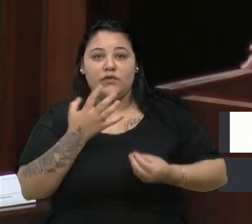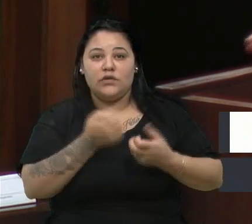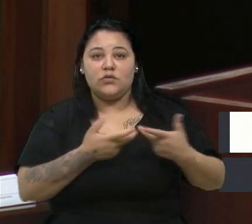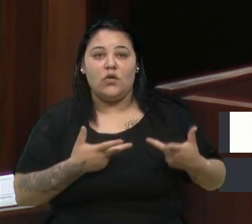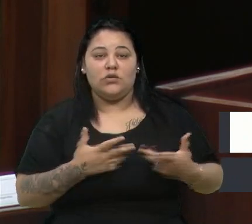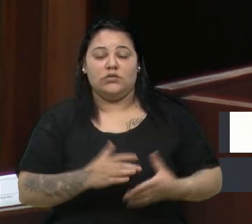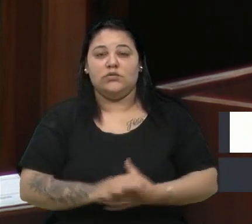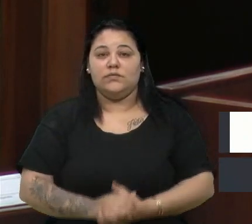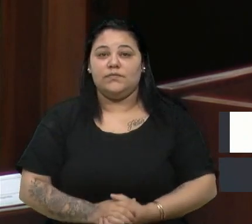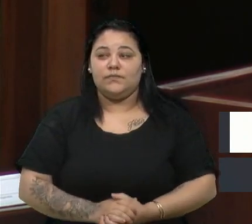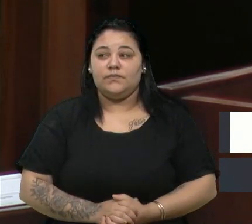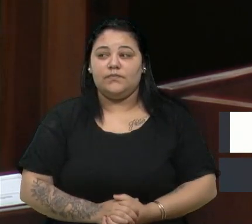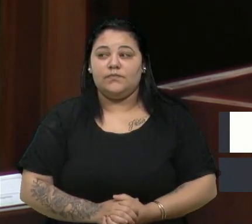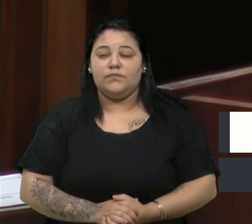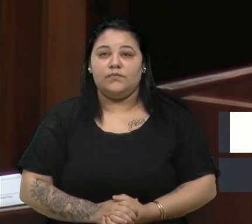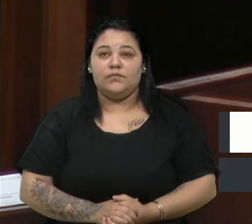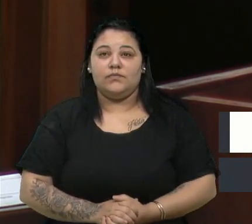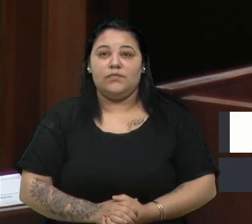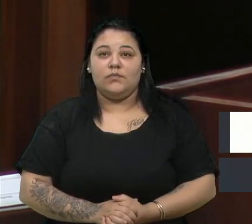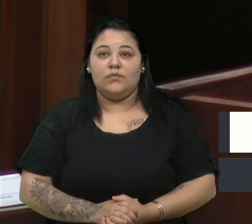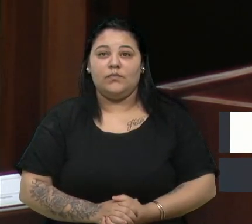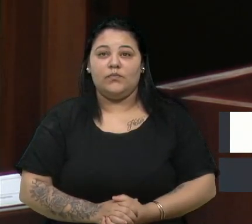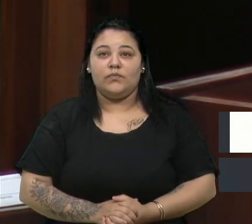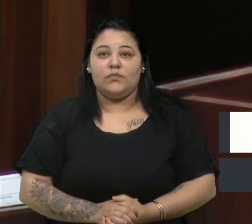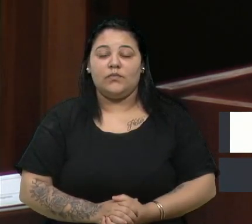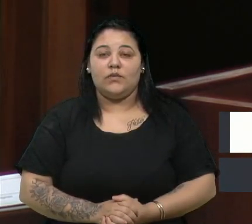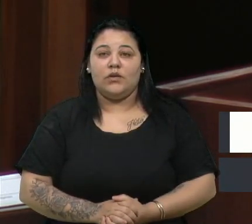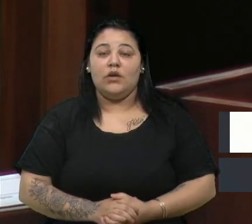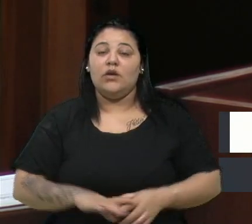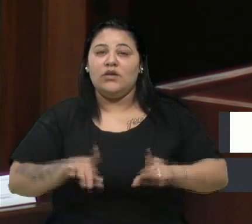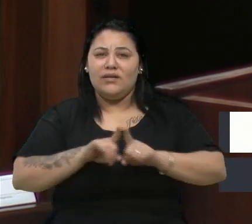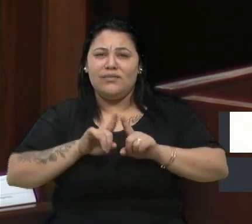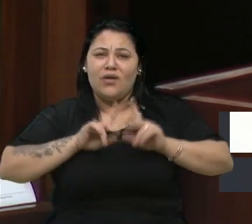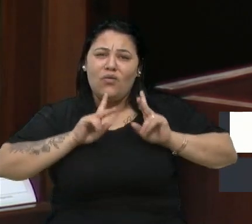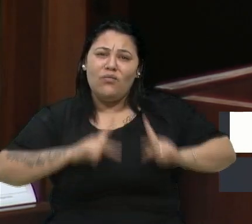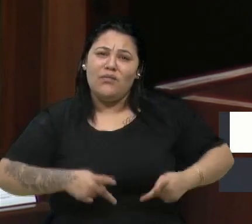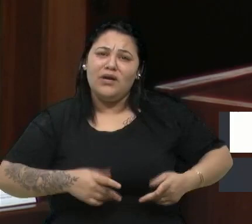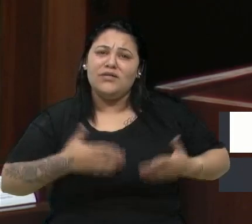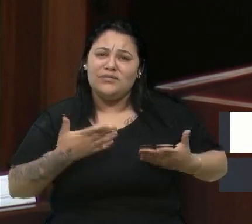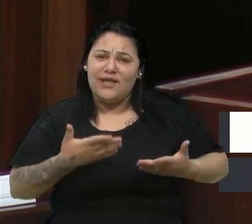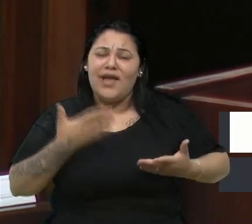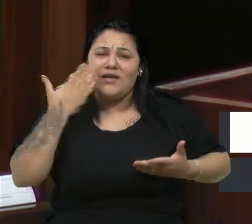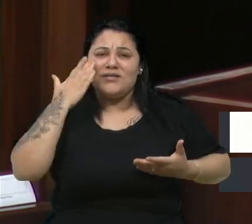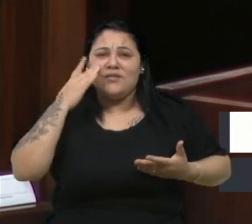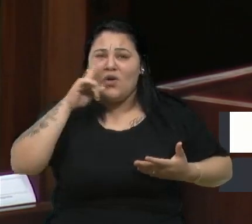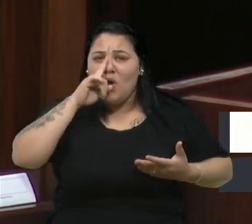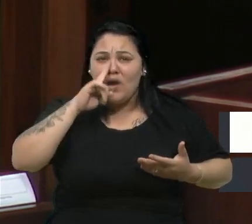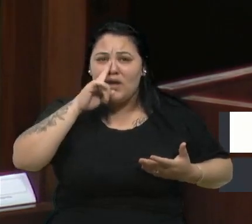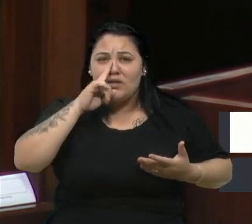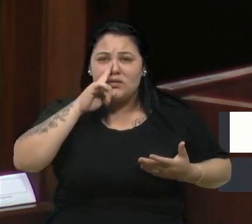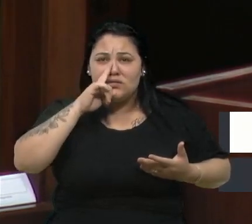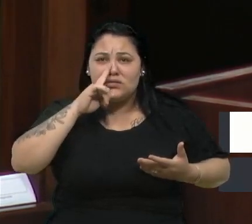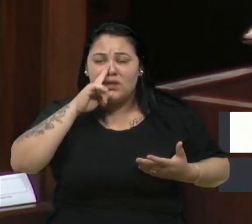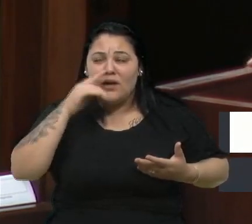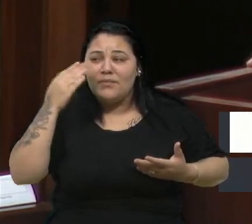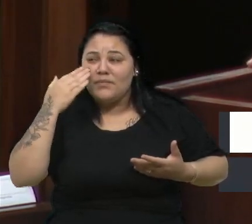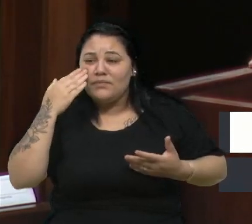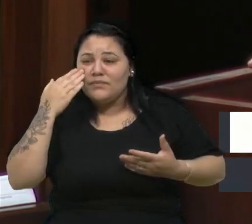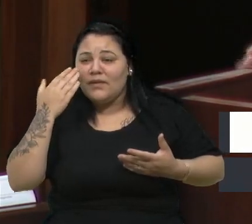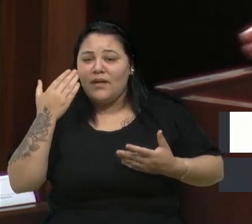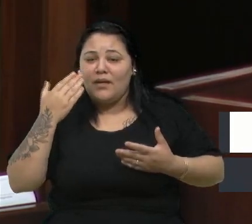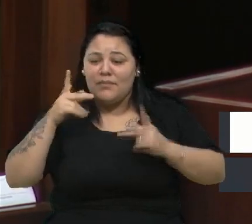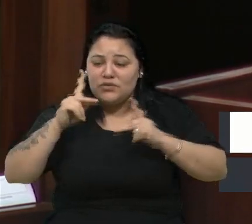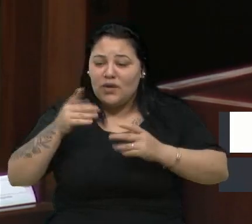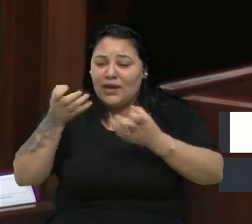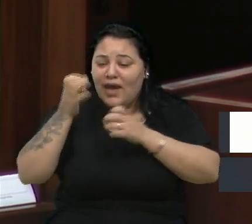E o lado humano, quantos riscos tem a pessoa que quer socorrer o animal